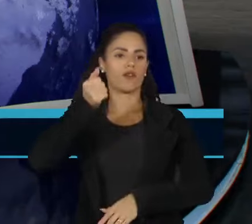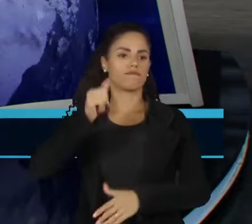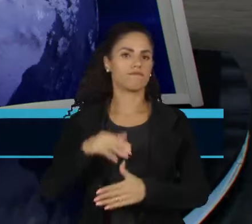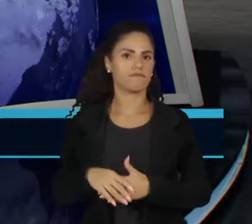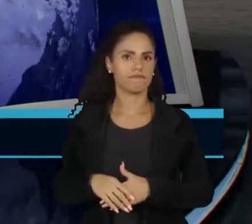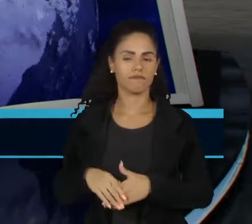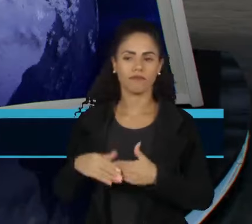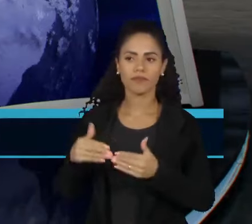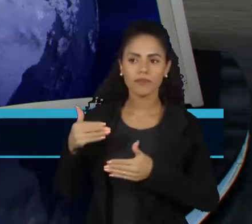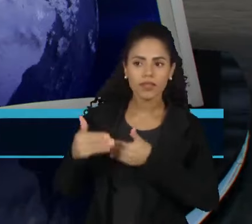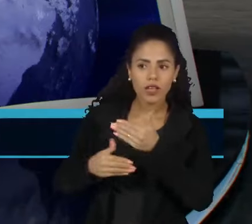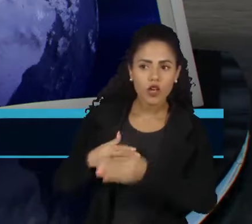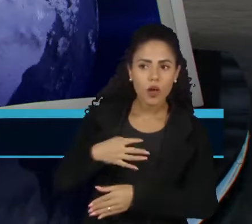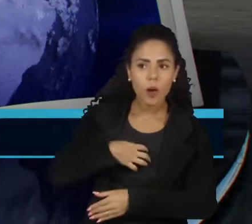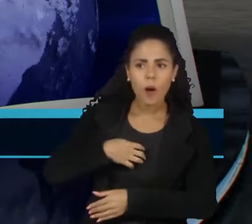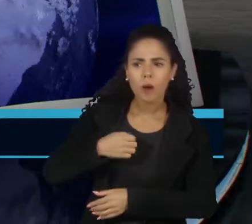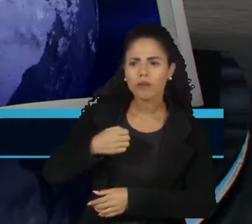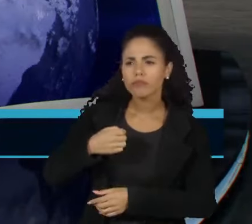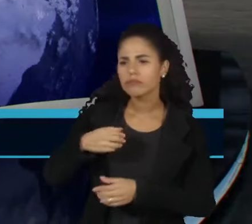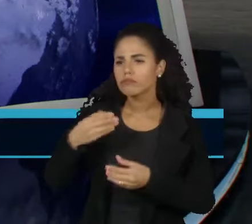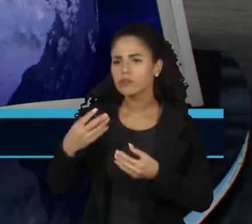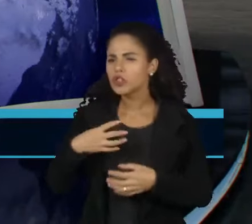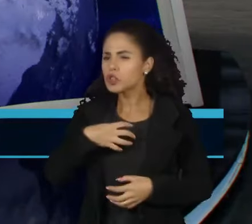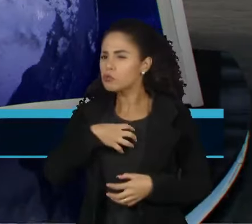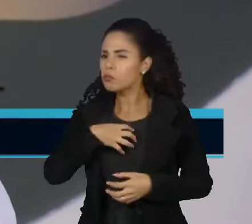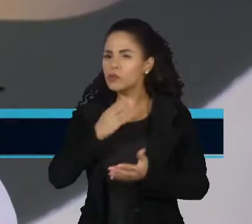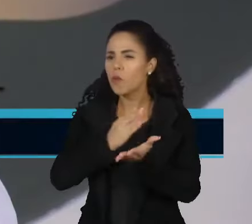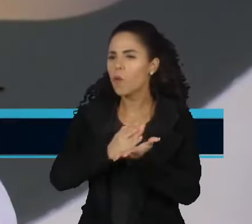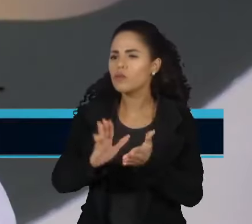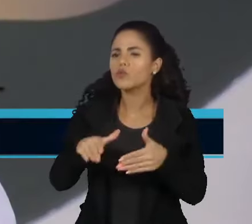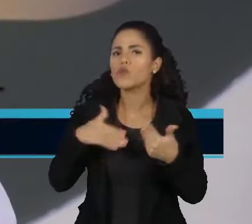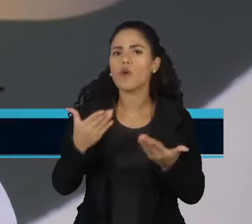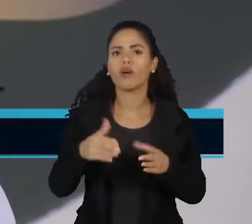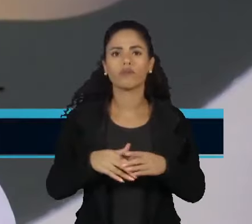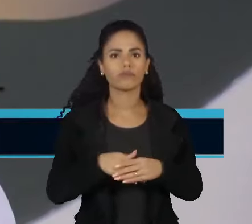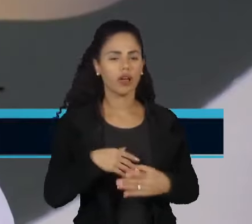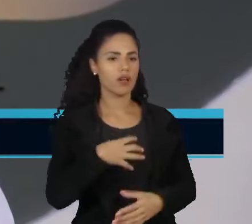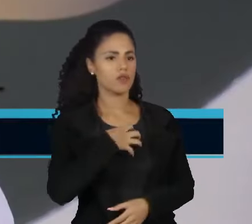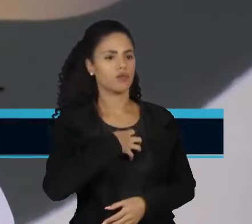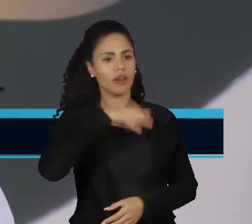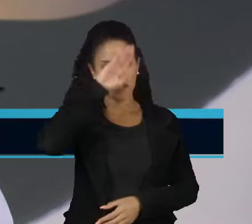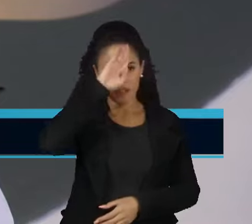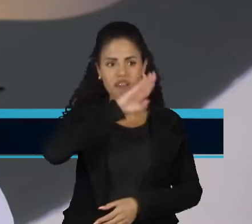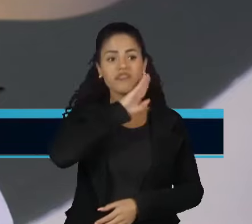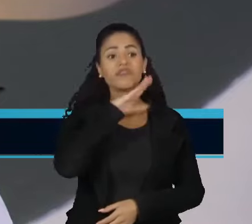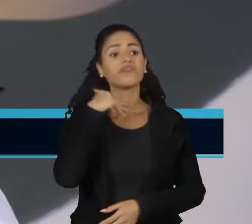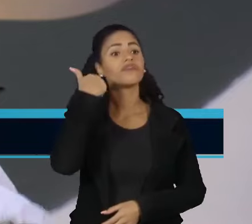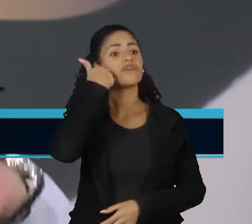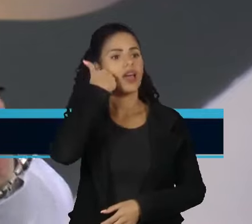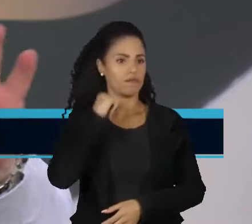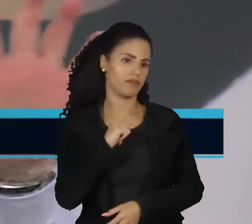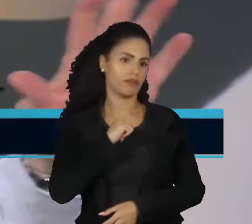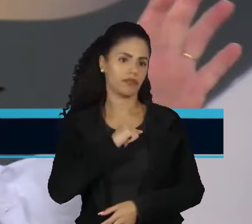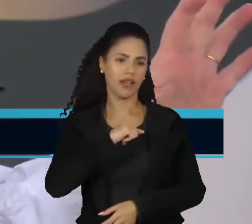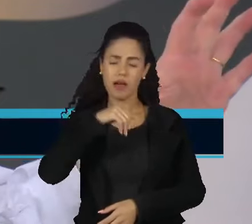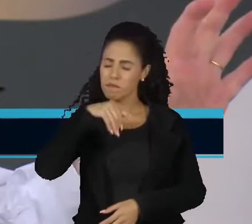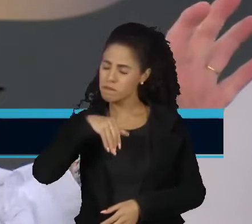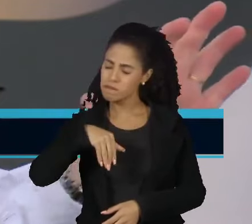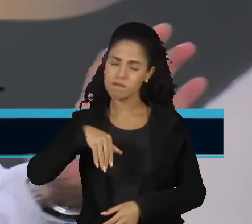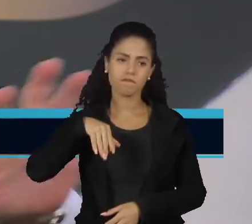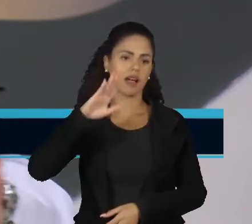Quais os primeiros sintomas de alerta, só para a gente finalizar? Os primeiros sintomas são febre. A febre é um alerta